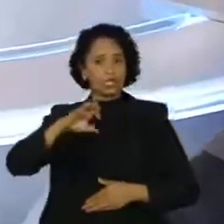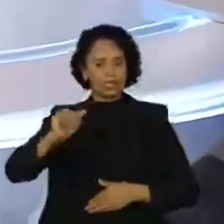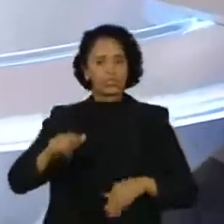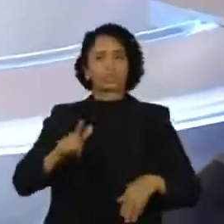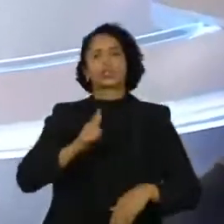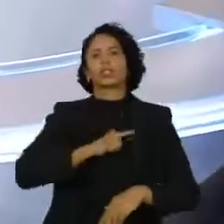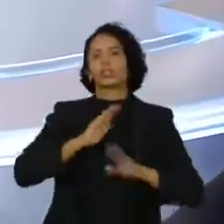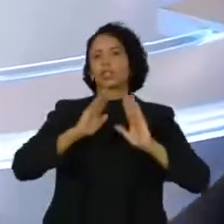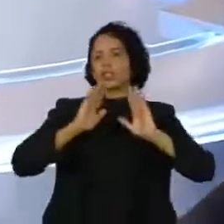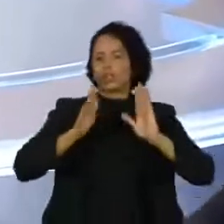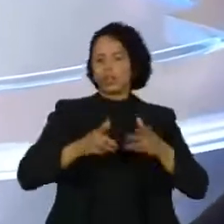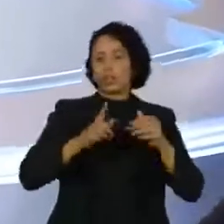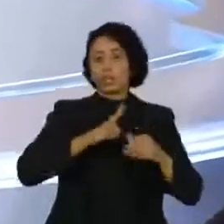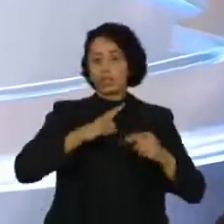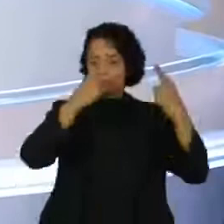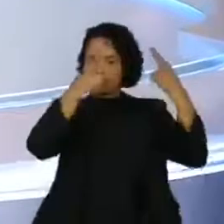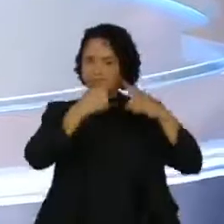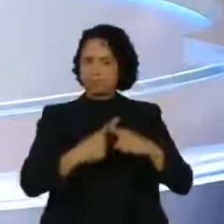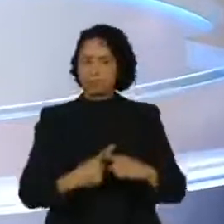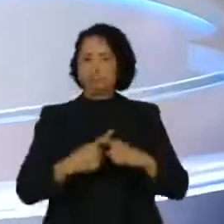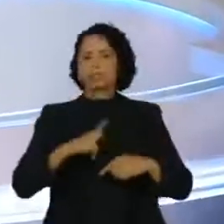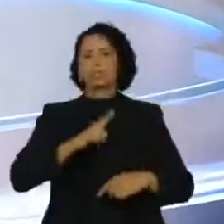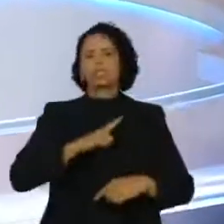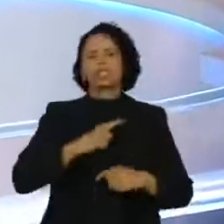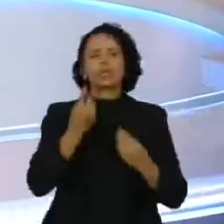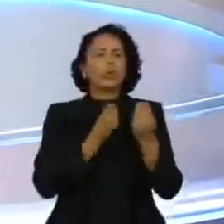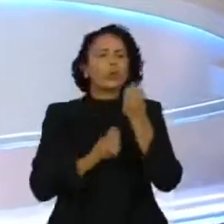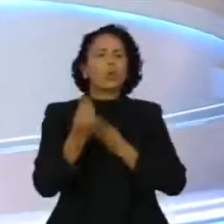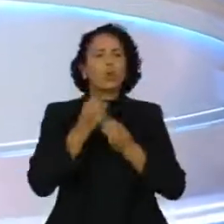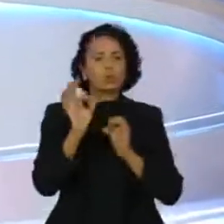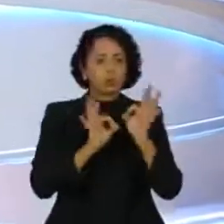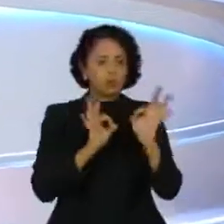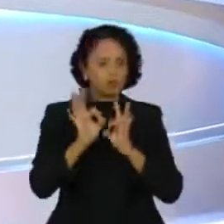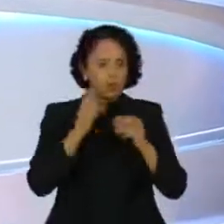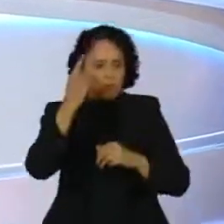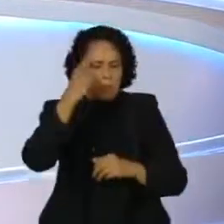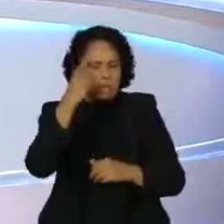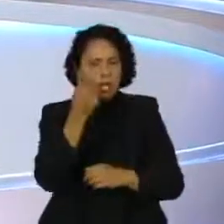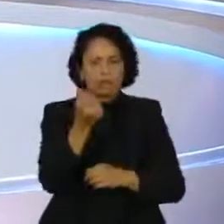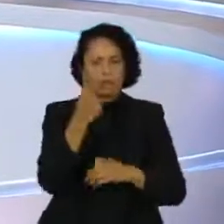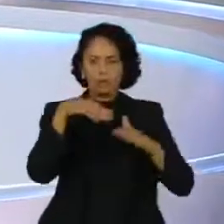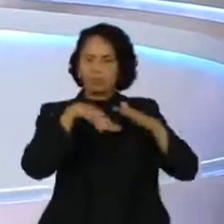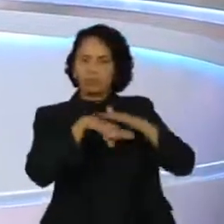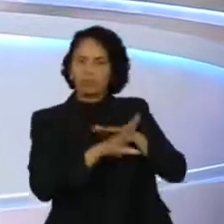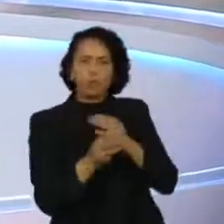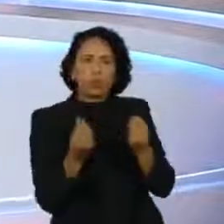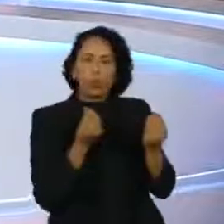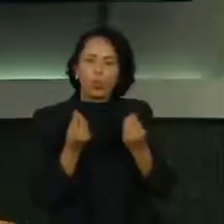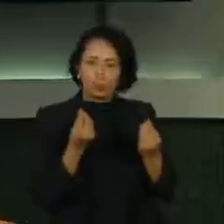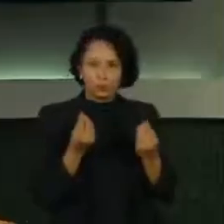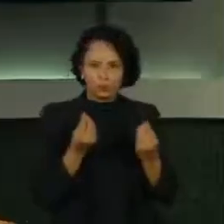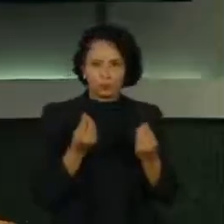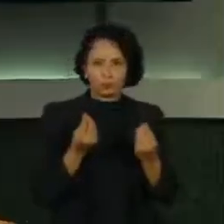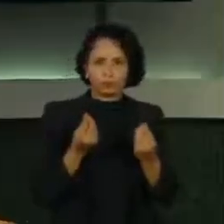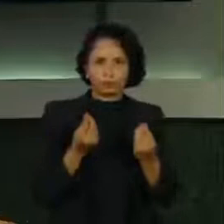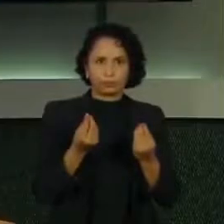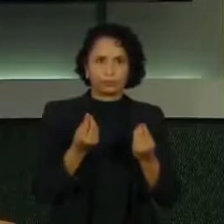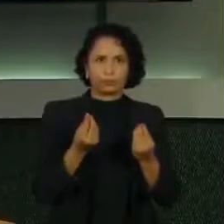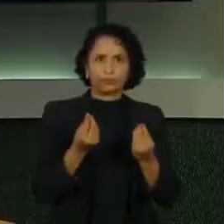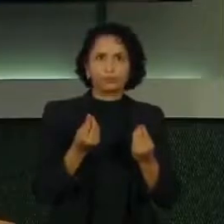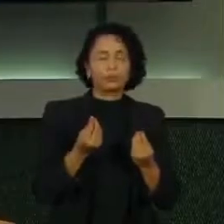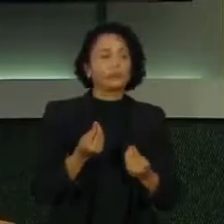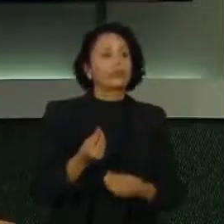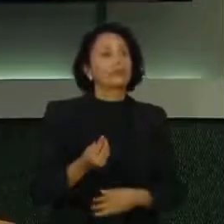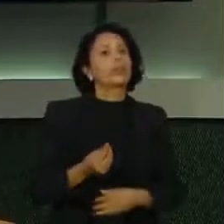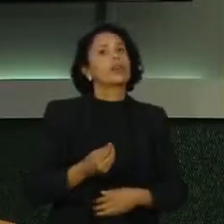grande. Como planejar e pensar em uma reserva em meio à crise, queda de renda e desemprego? Geralmente a